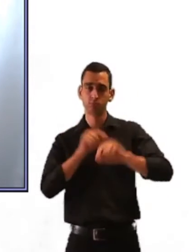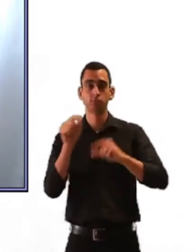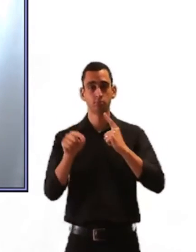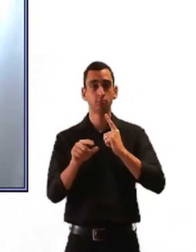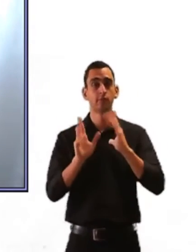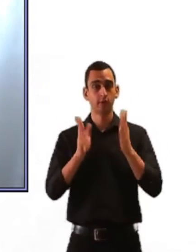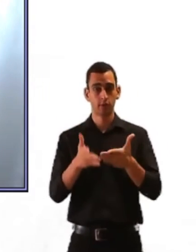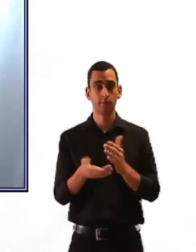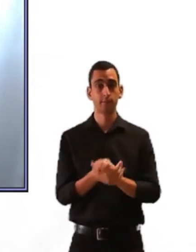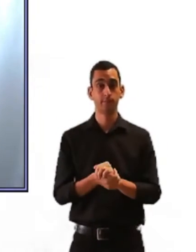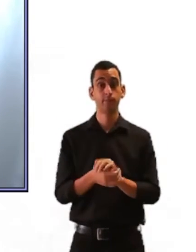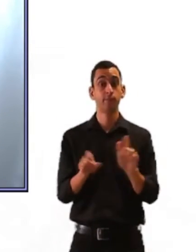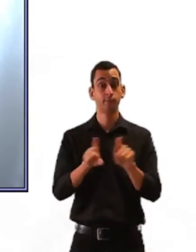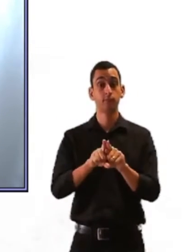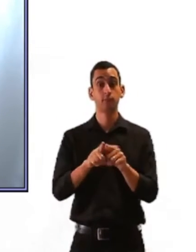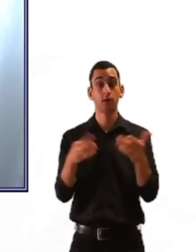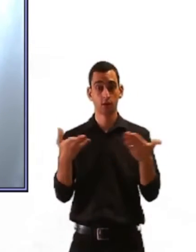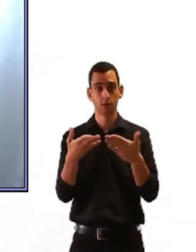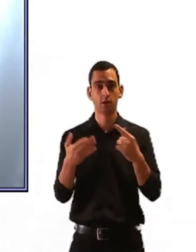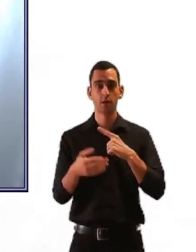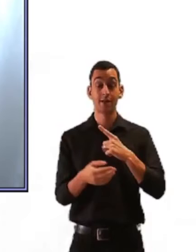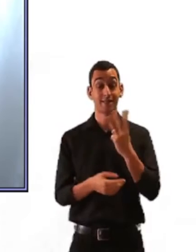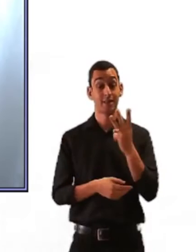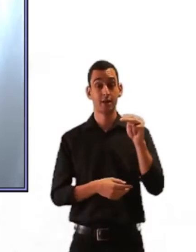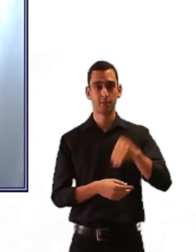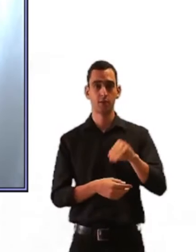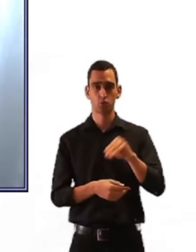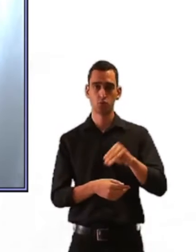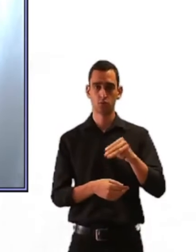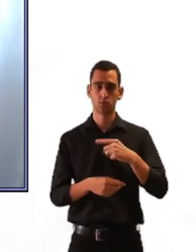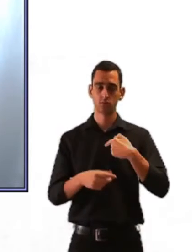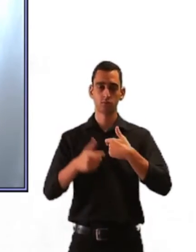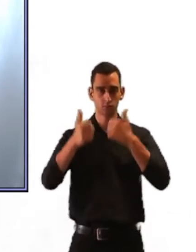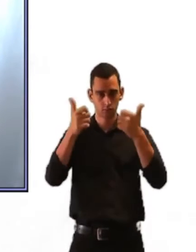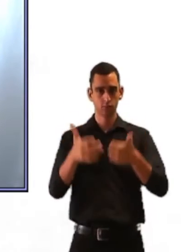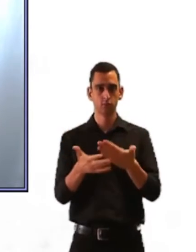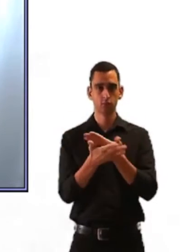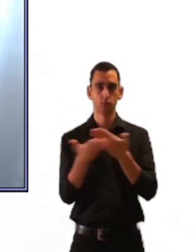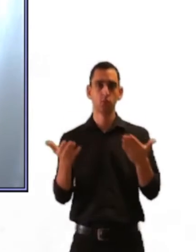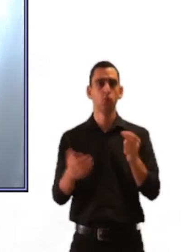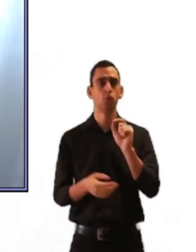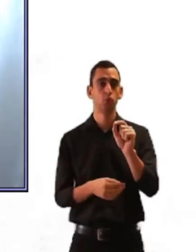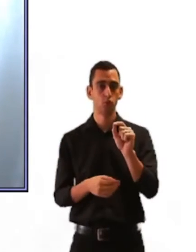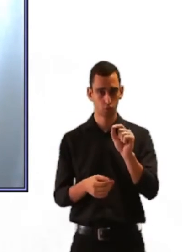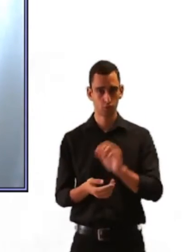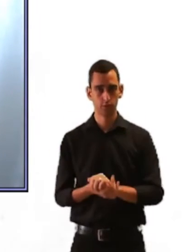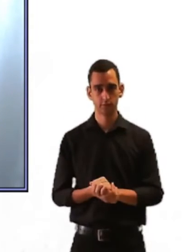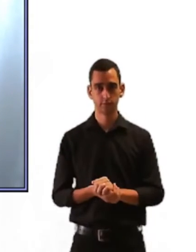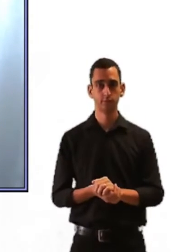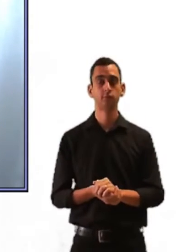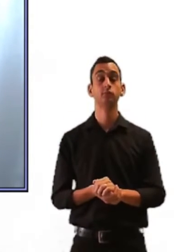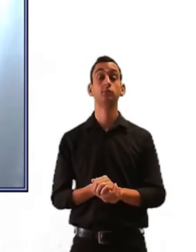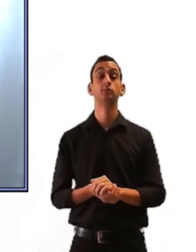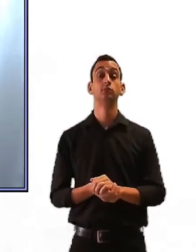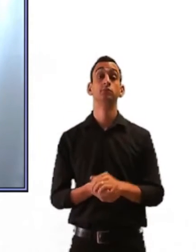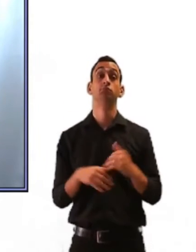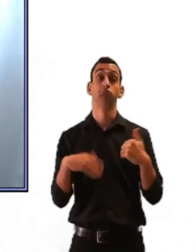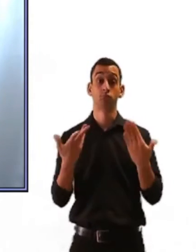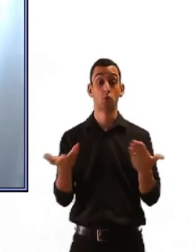encerrar aqui nesses 3 minutinhos finais, o que é que eu queria tratar com vocês? Vimos, encerrando,